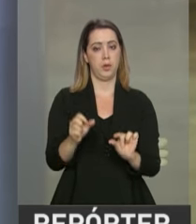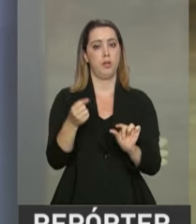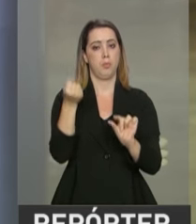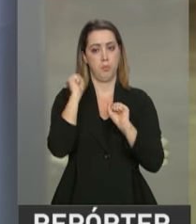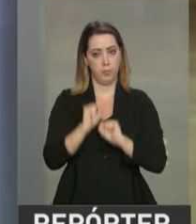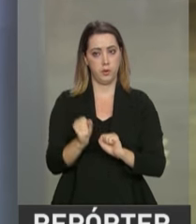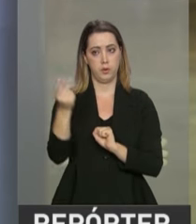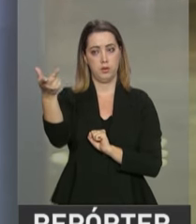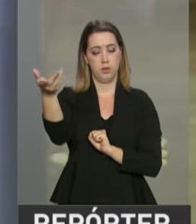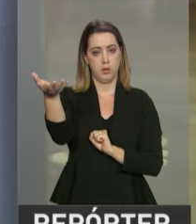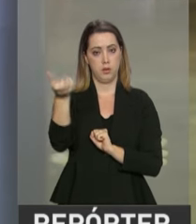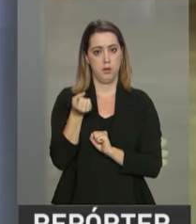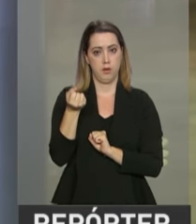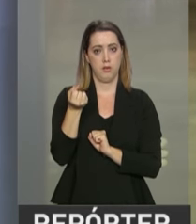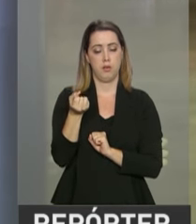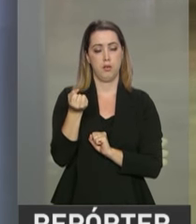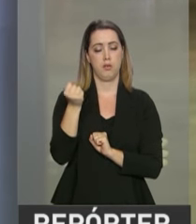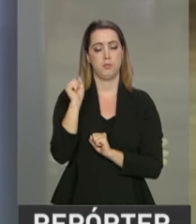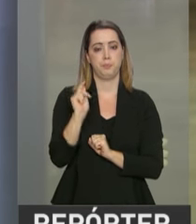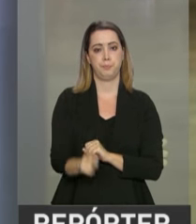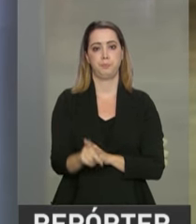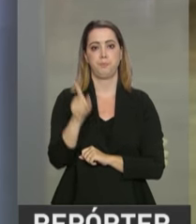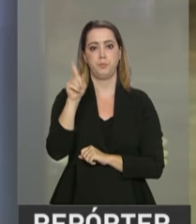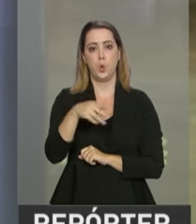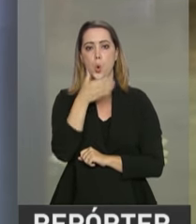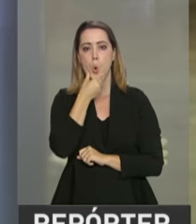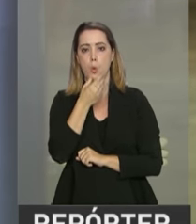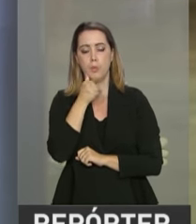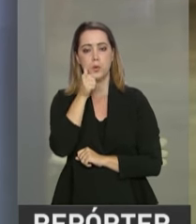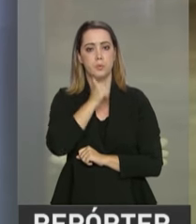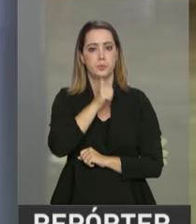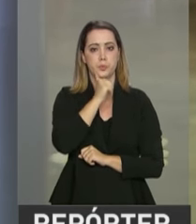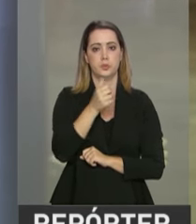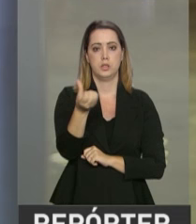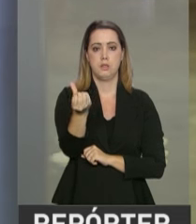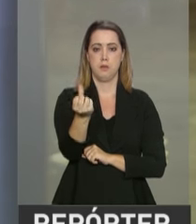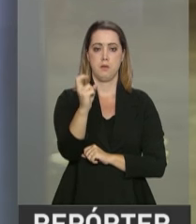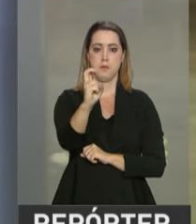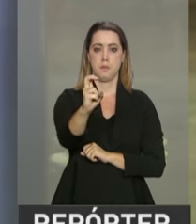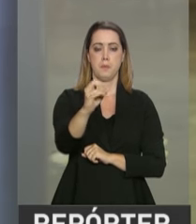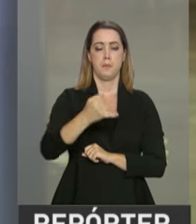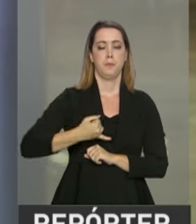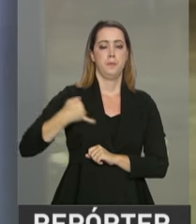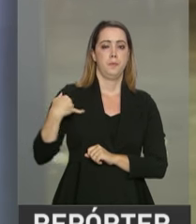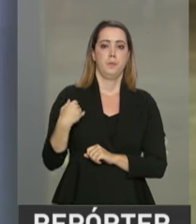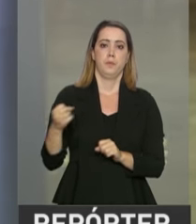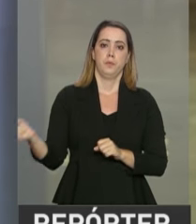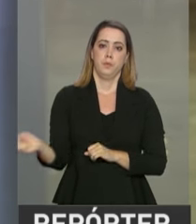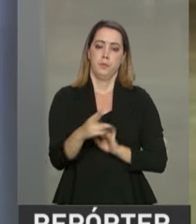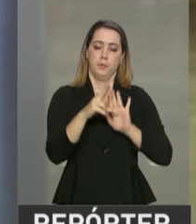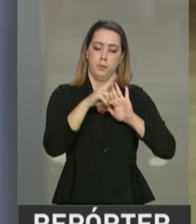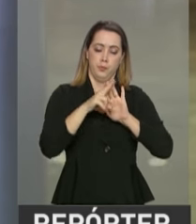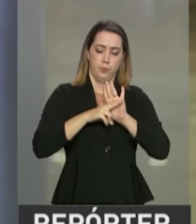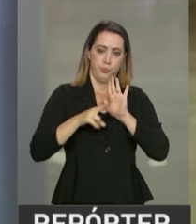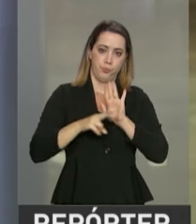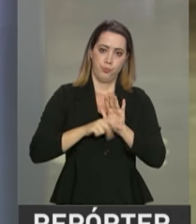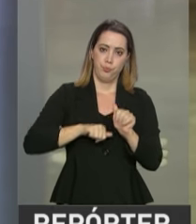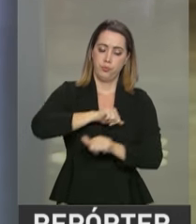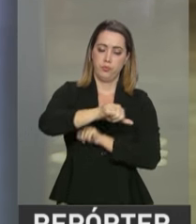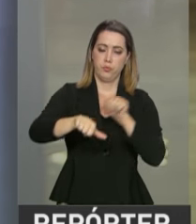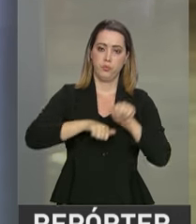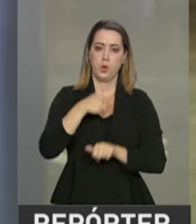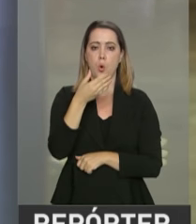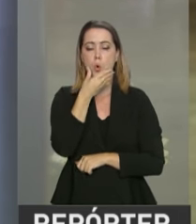país, tanto para homens quanto para mulheres, será de 65 anos. E as regras de transição